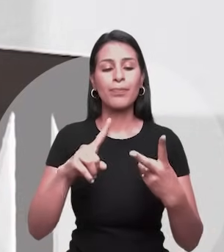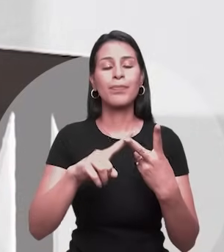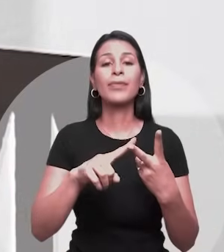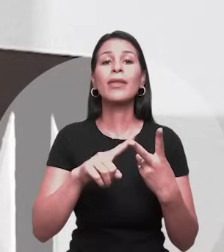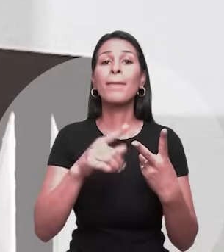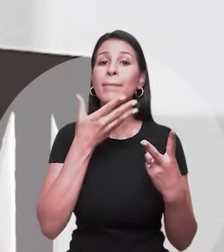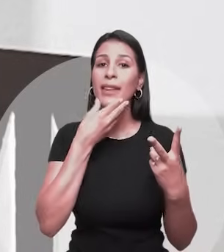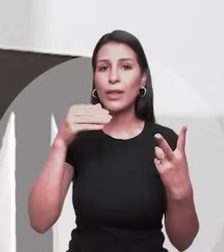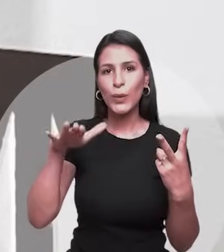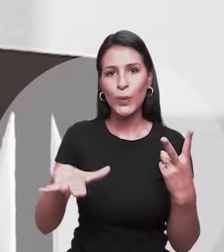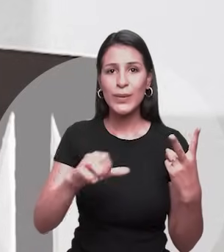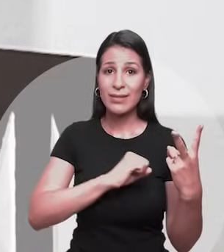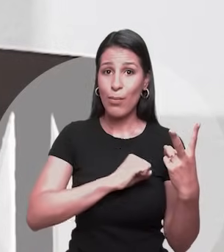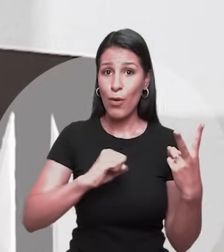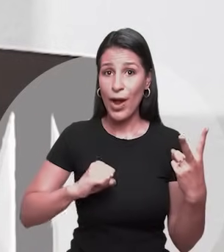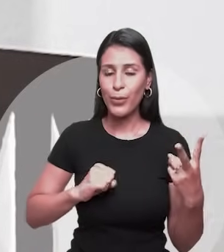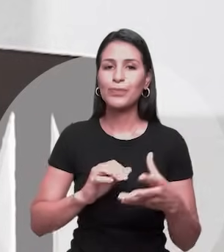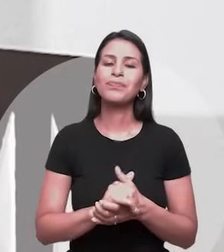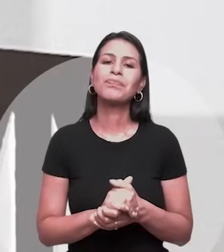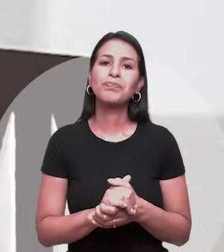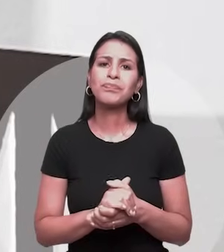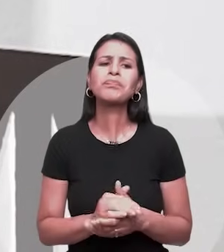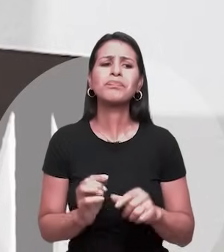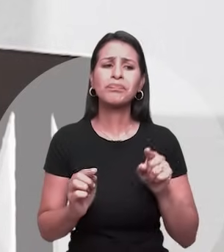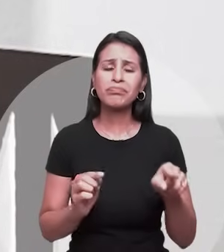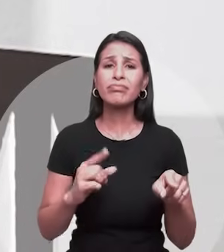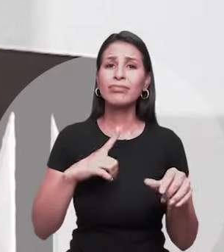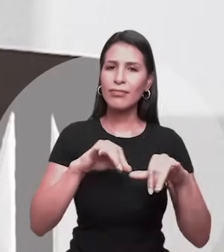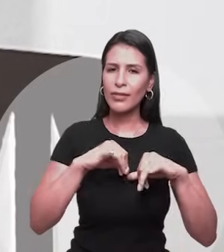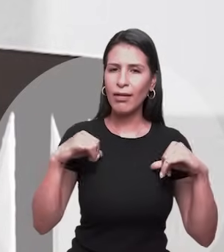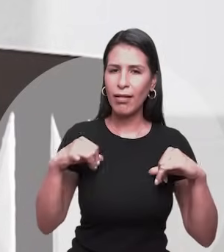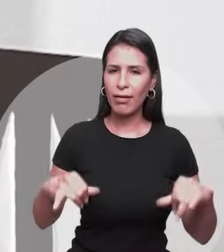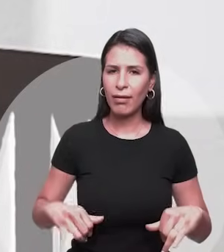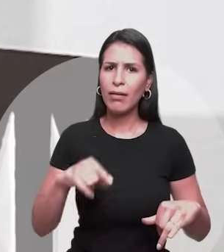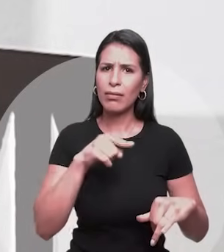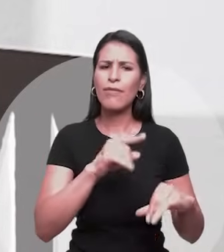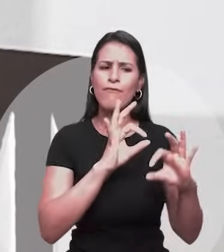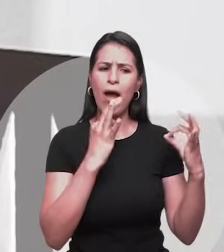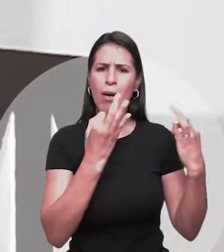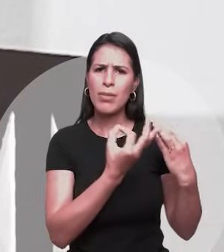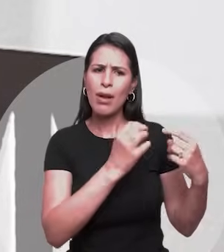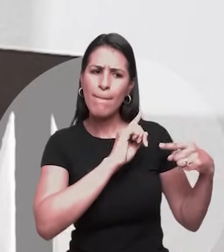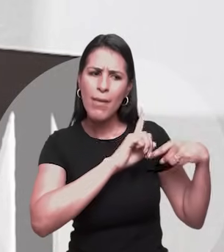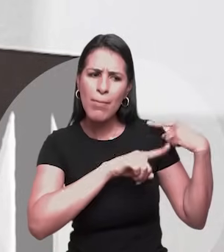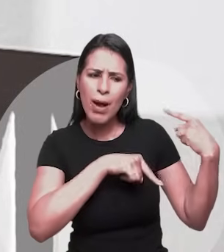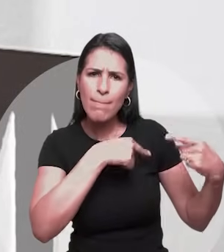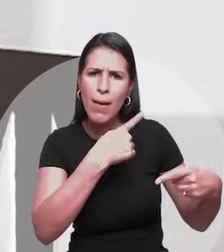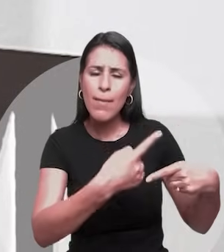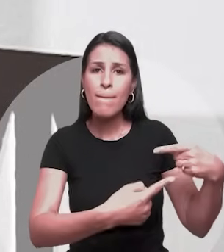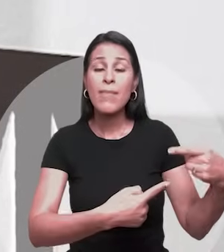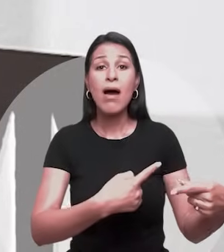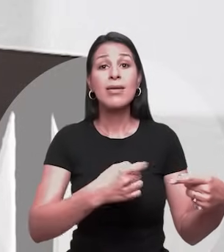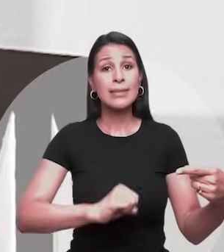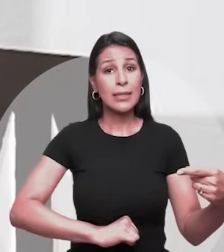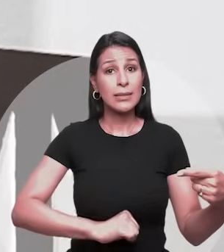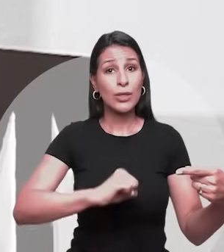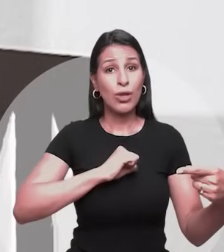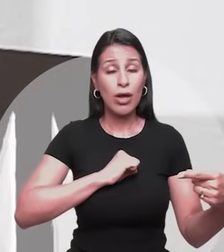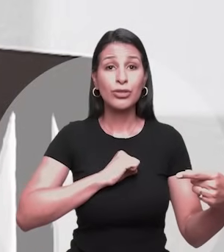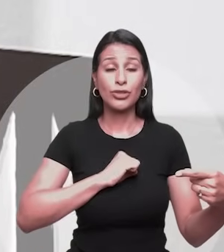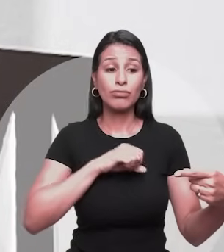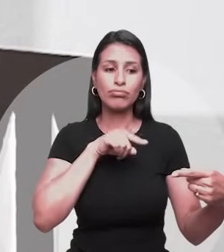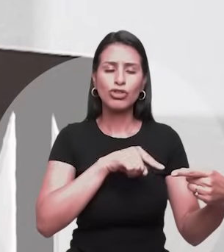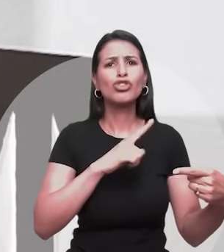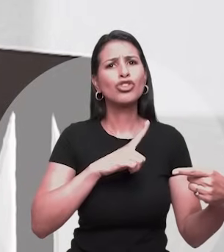Samuel. De um lado está Eli, que era de uma família sacerdotal e que agora